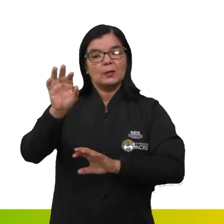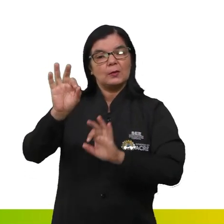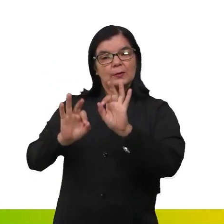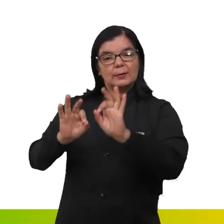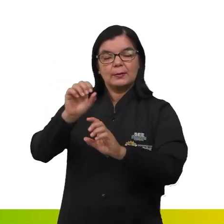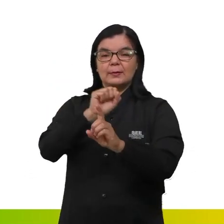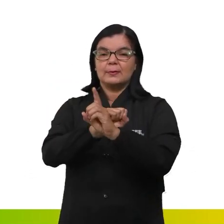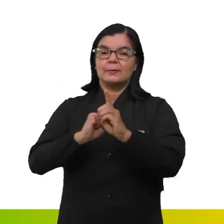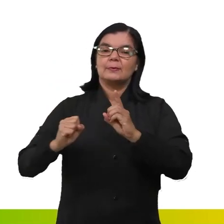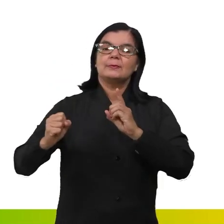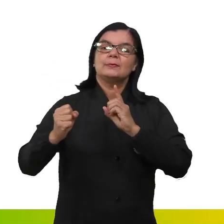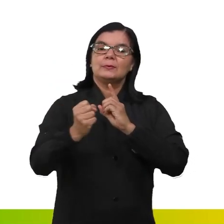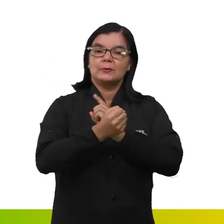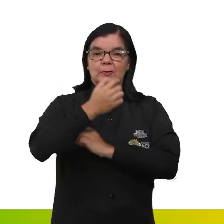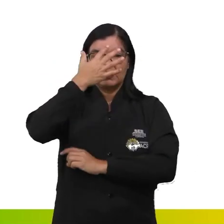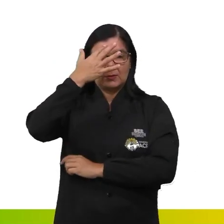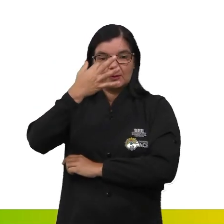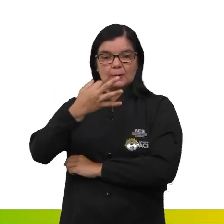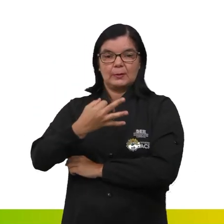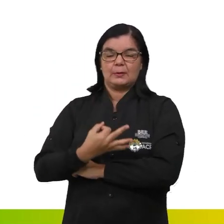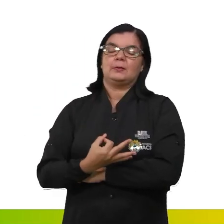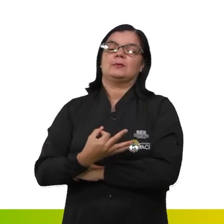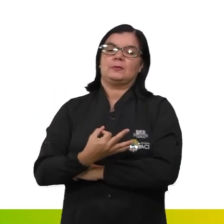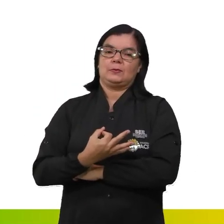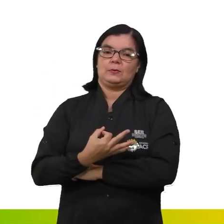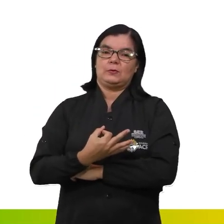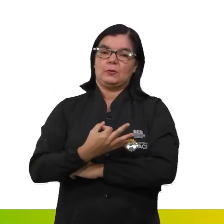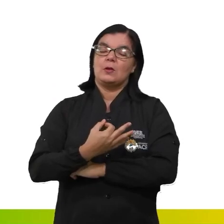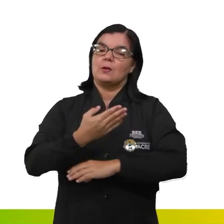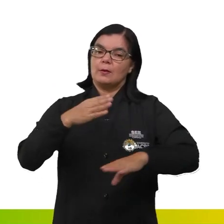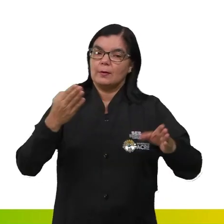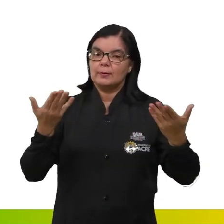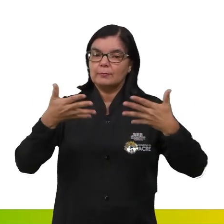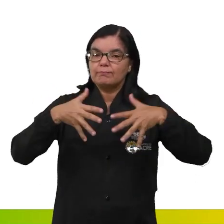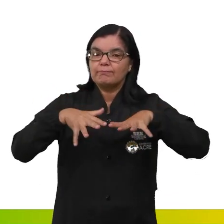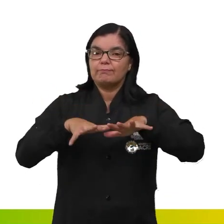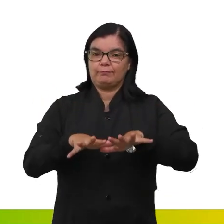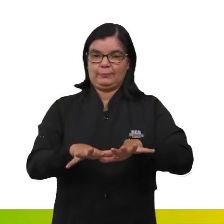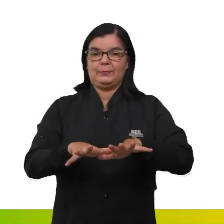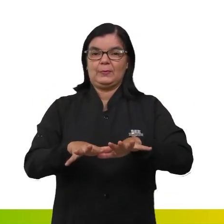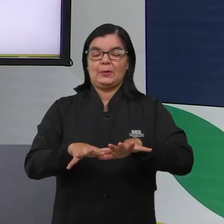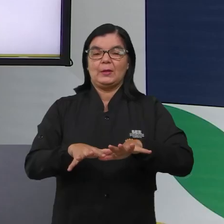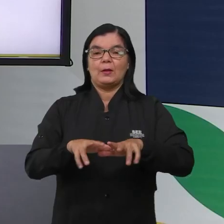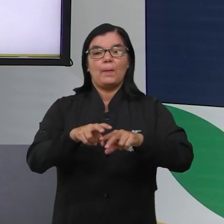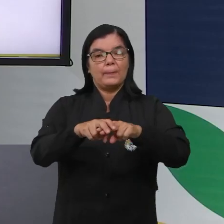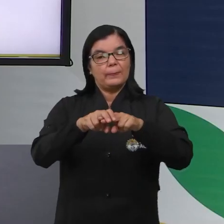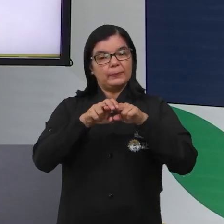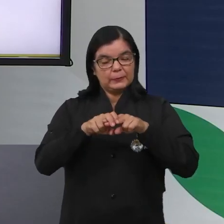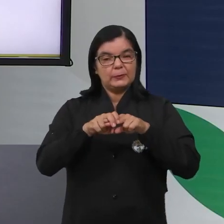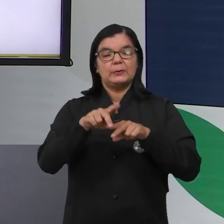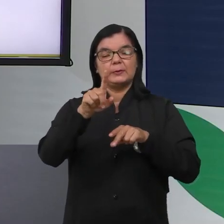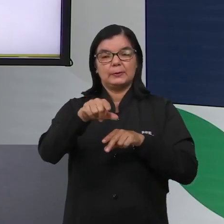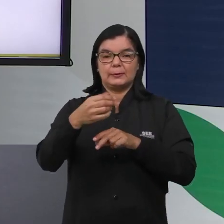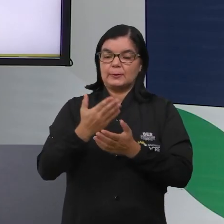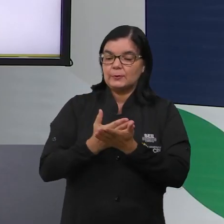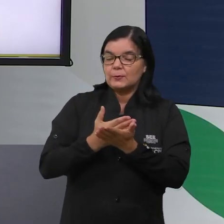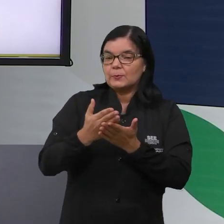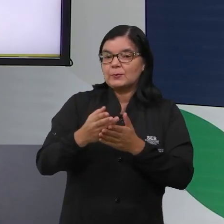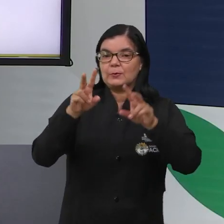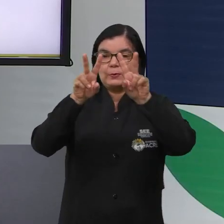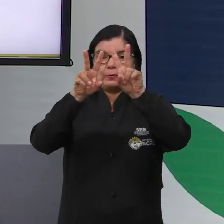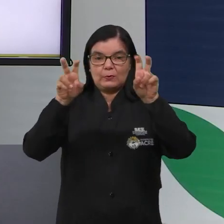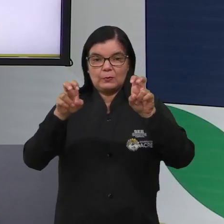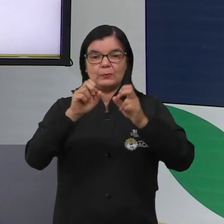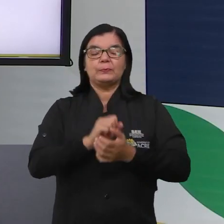uma sociedade mais justa e inclusiva. Então é isso para começar o nosso assunto.